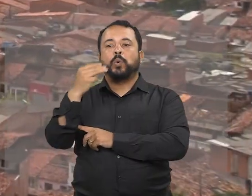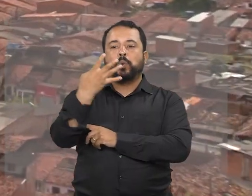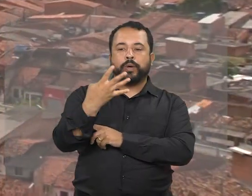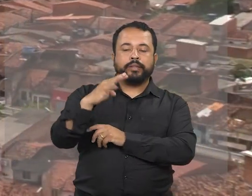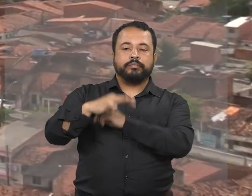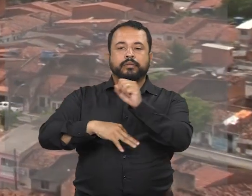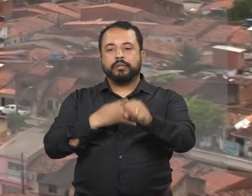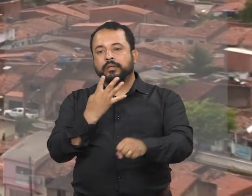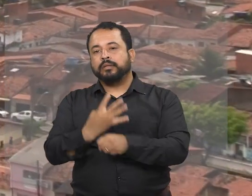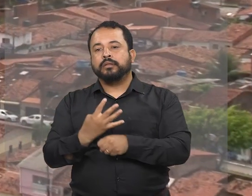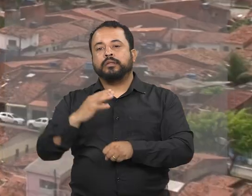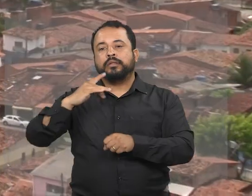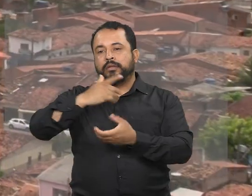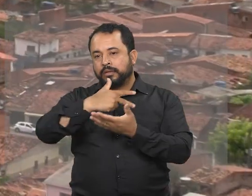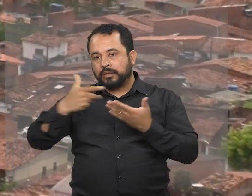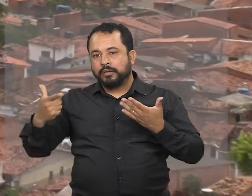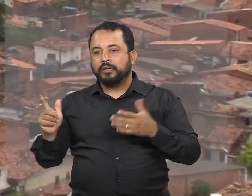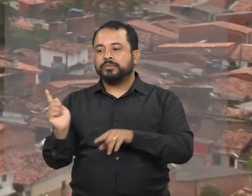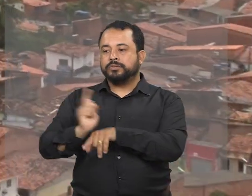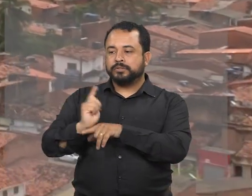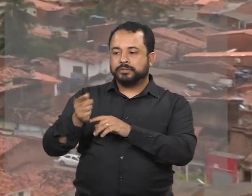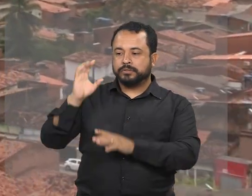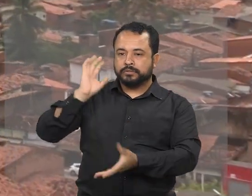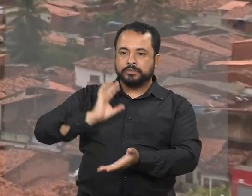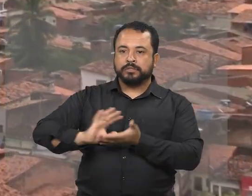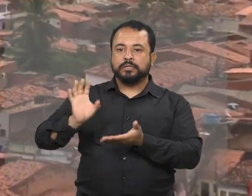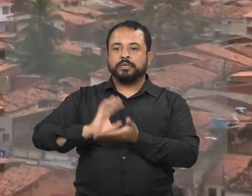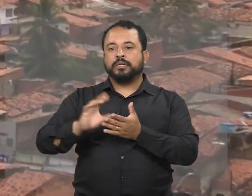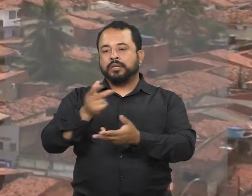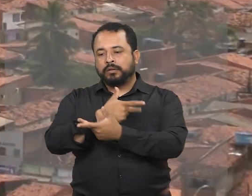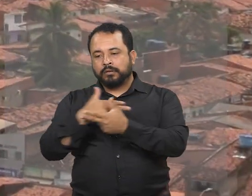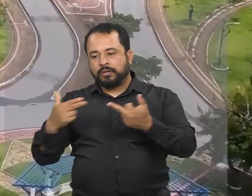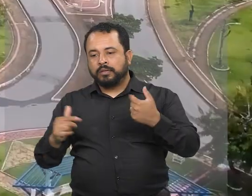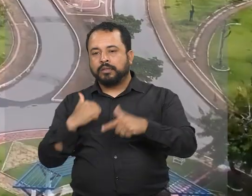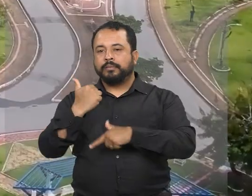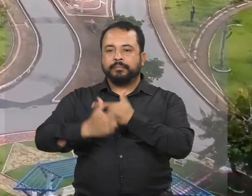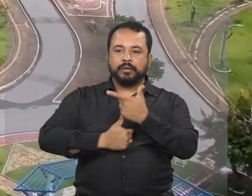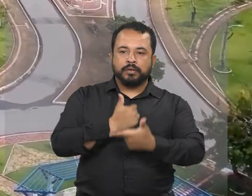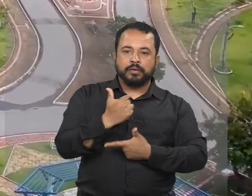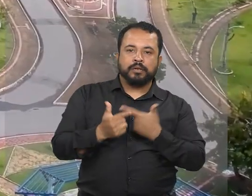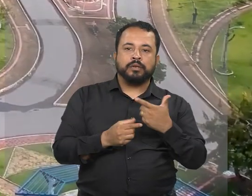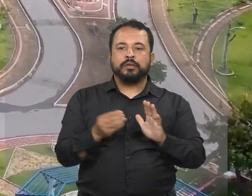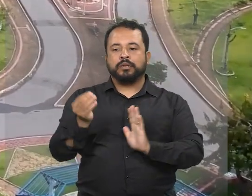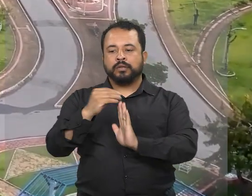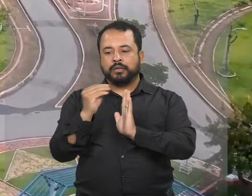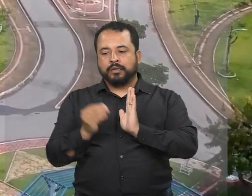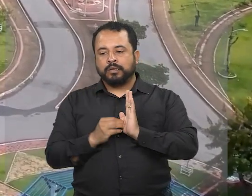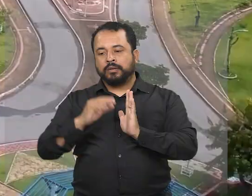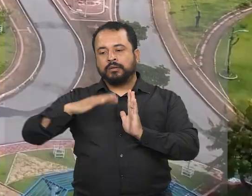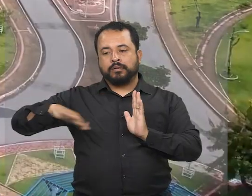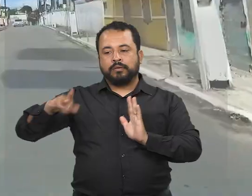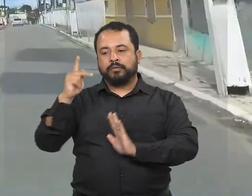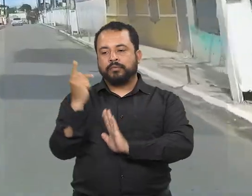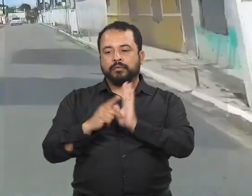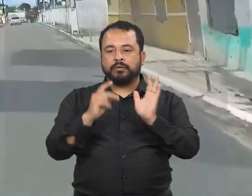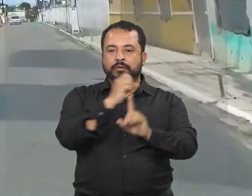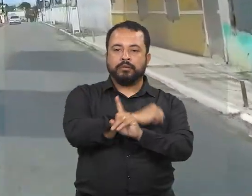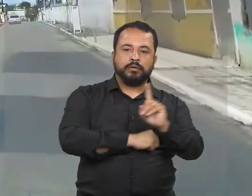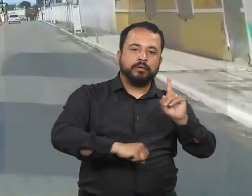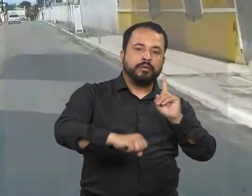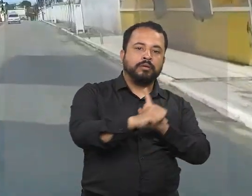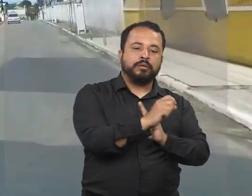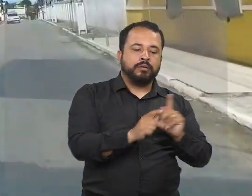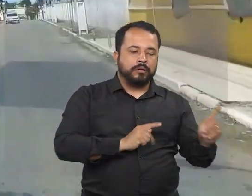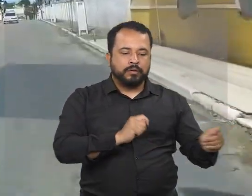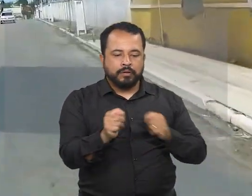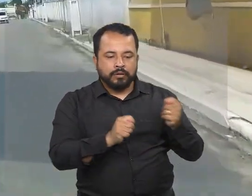o UNOPS como responsável pela gestão financeira, aquisição de bens e serviços e implantação de projetos